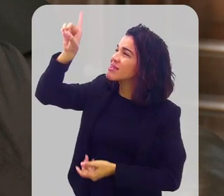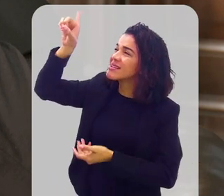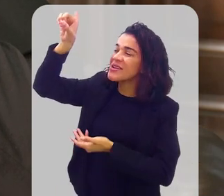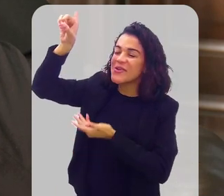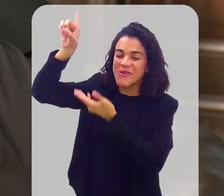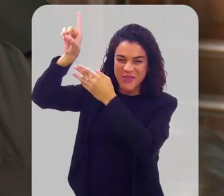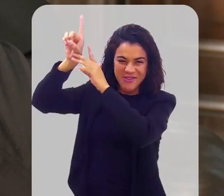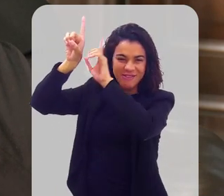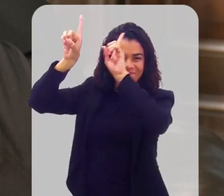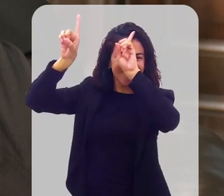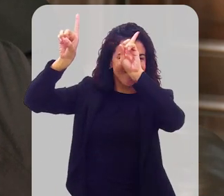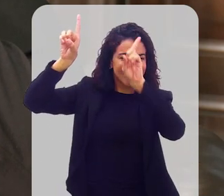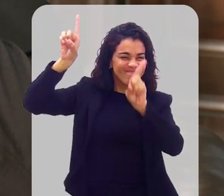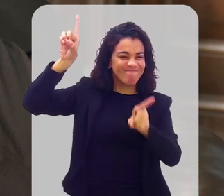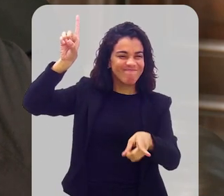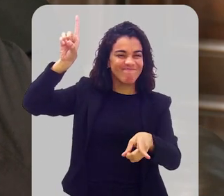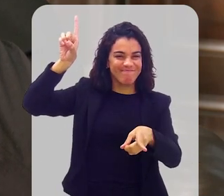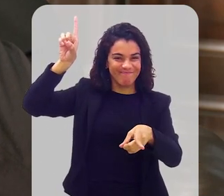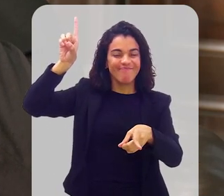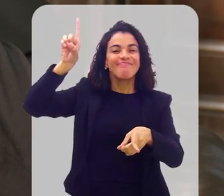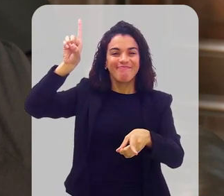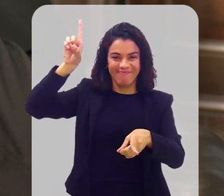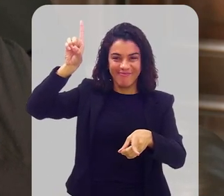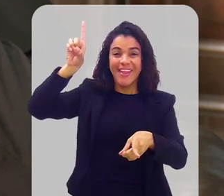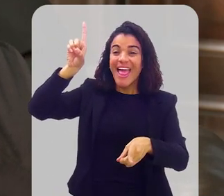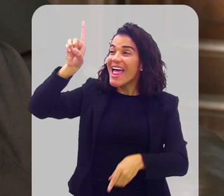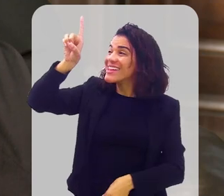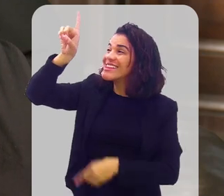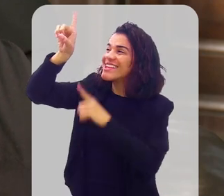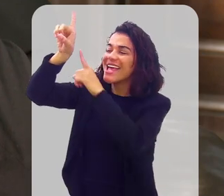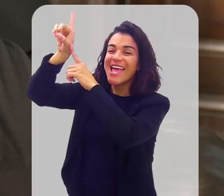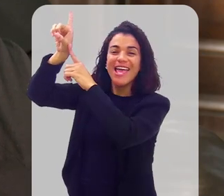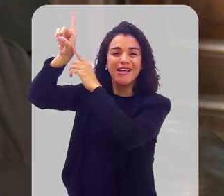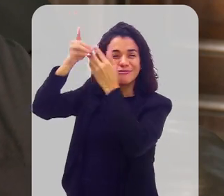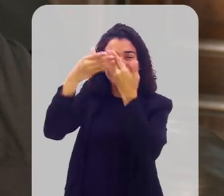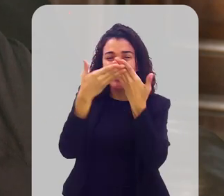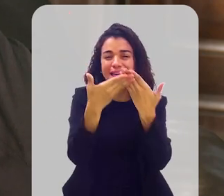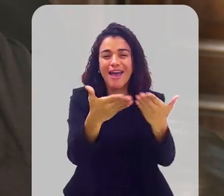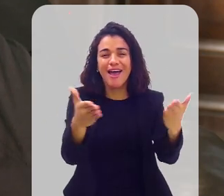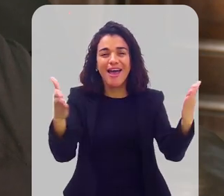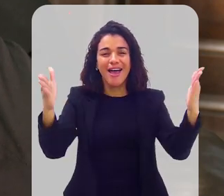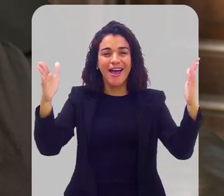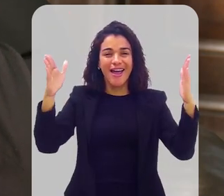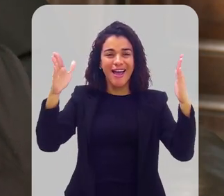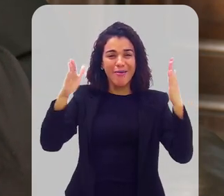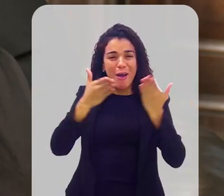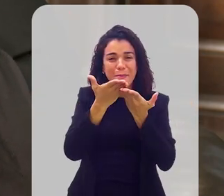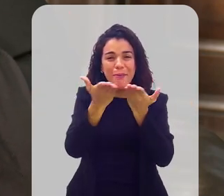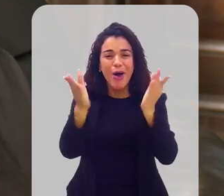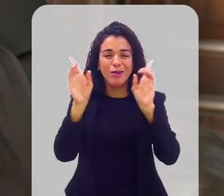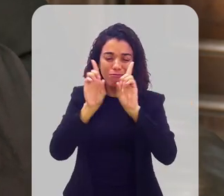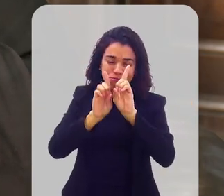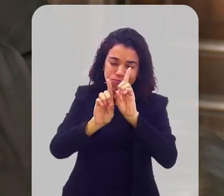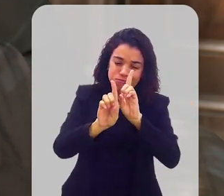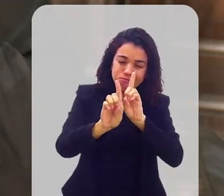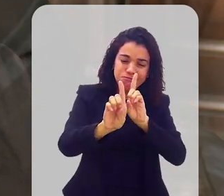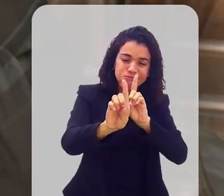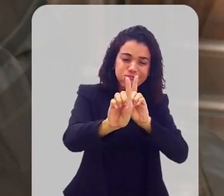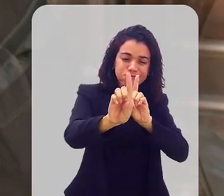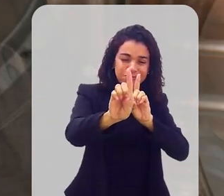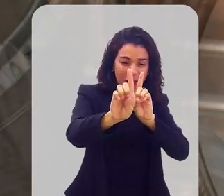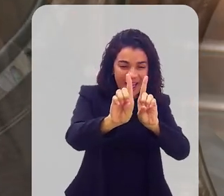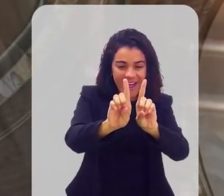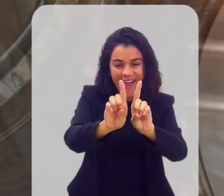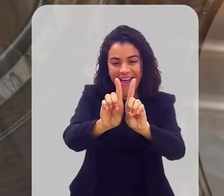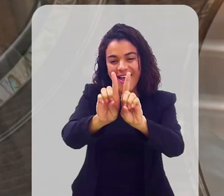vai determinar. É Deus quem abre a porta pra você e